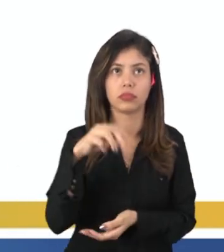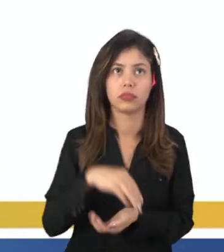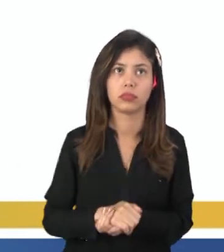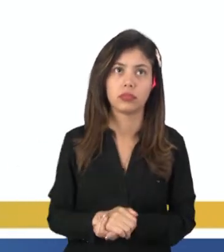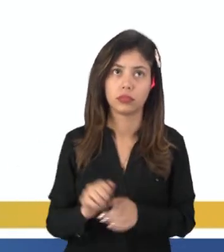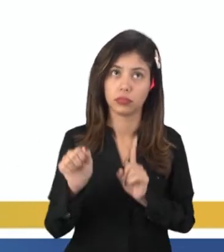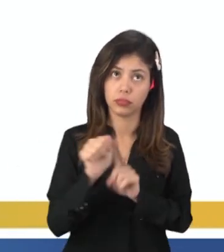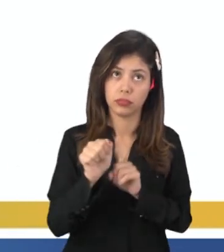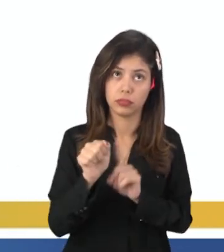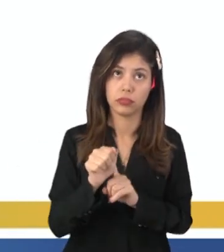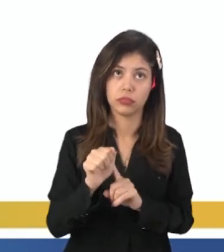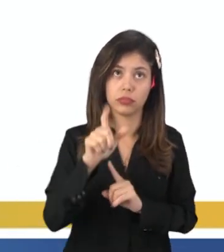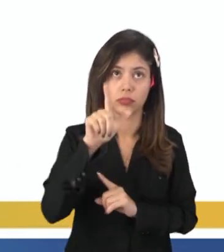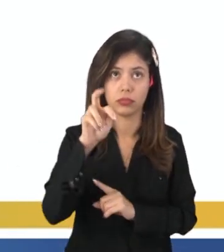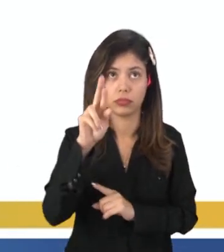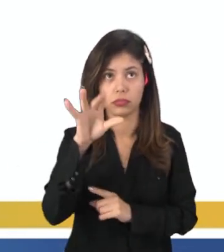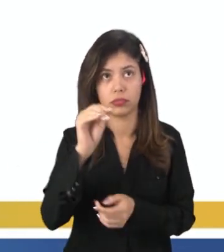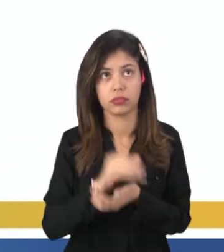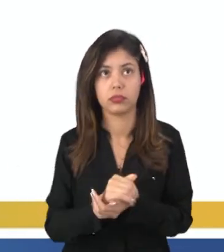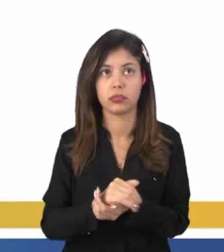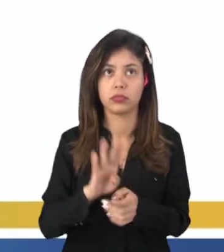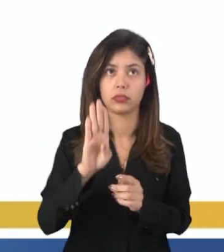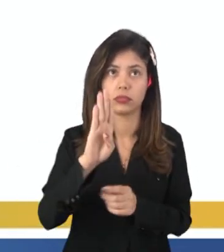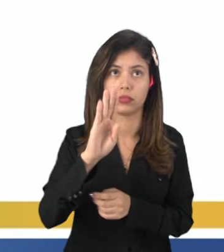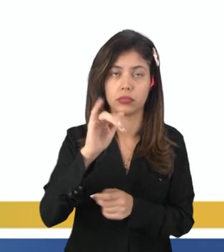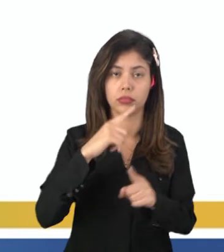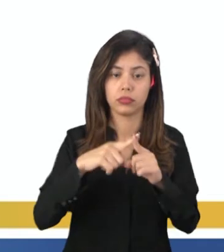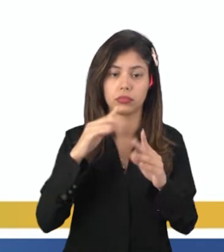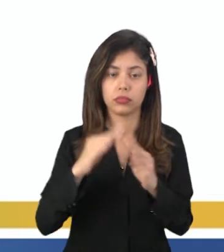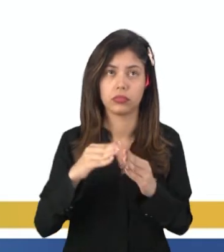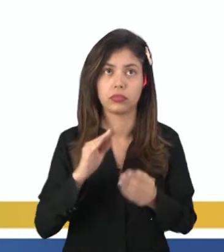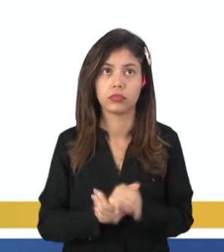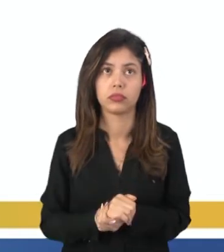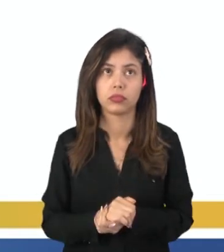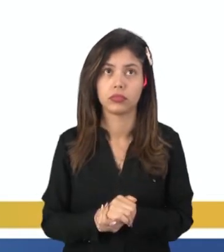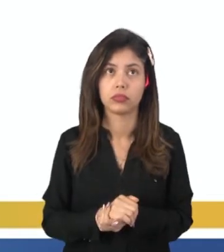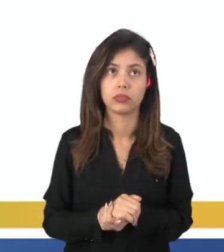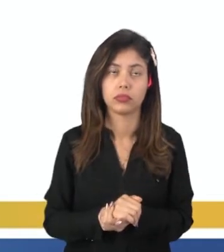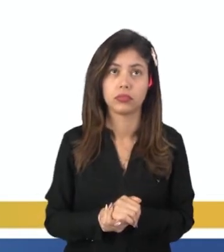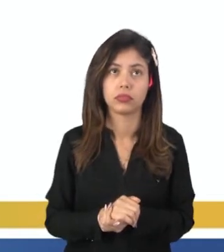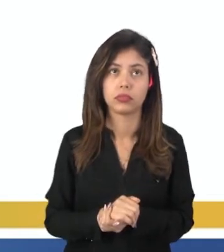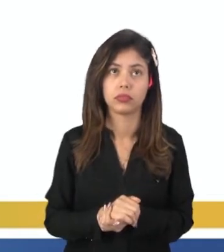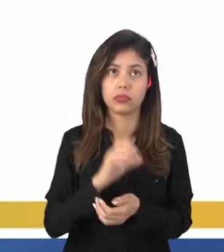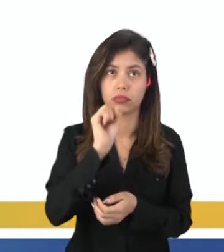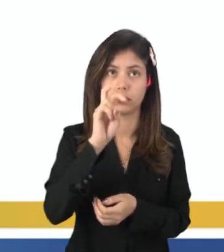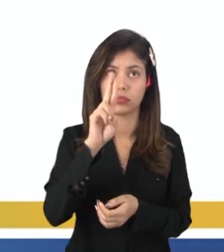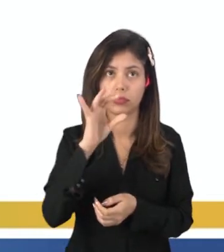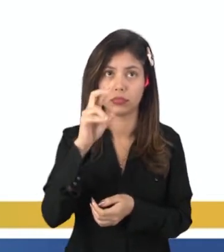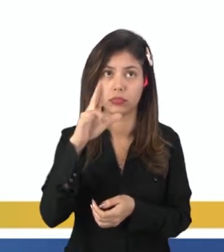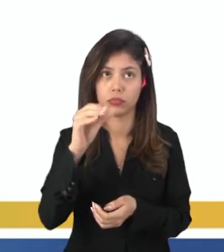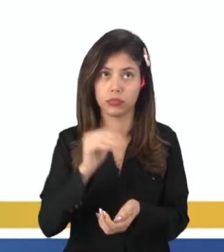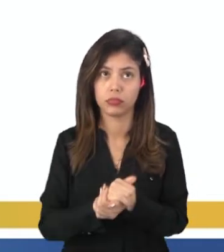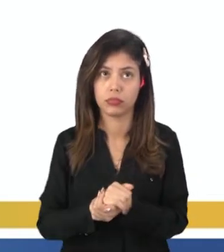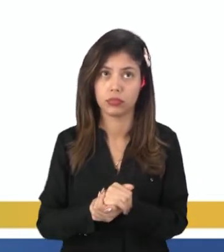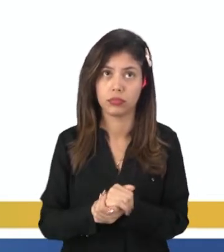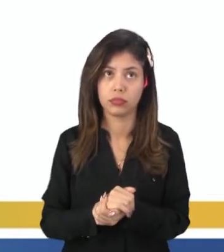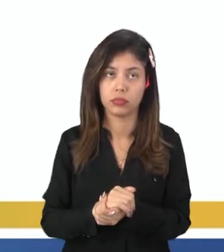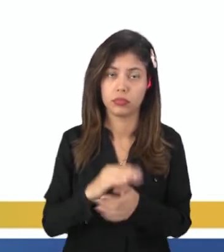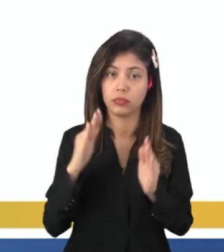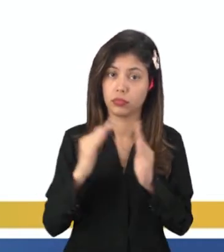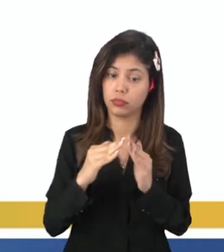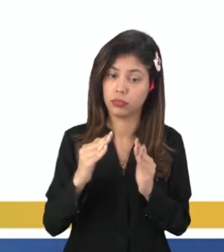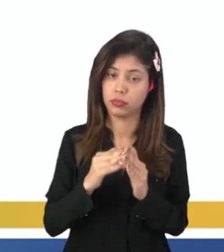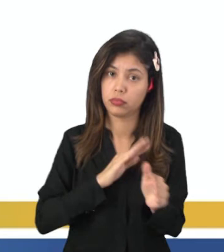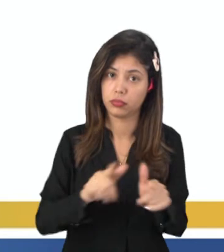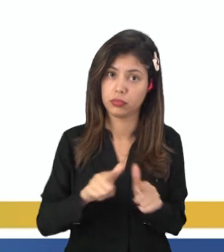A, trabalhar nas lavouras. B, trabalhar nas igrejas. C, serviços comunitários. D, serviços